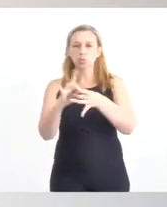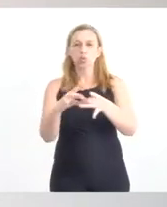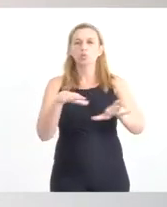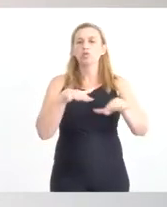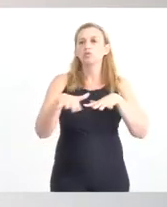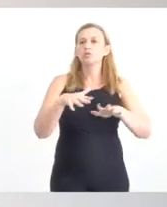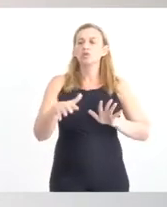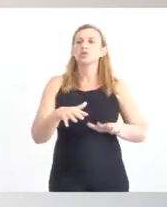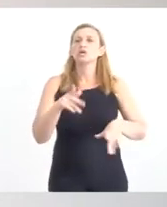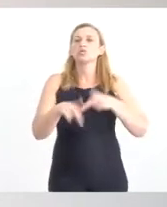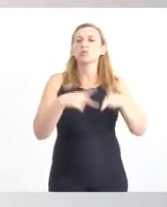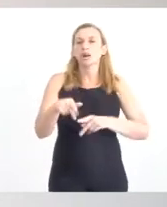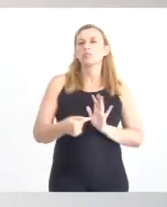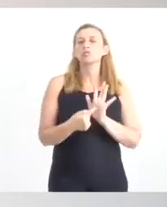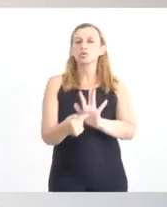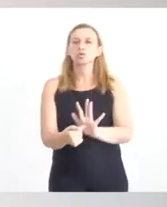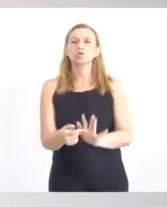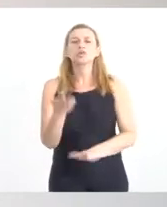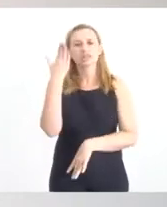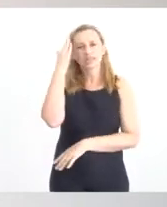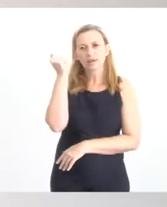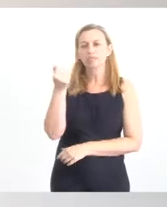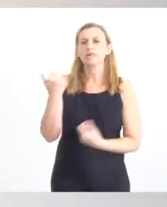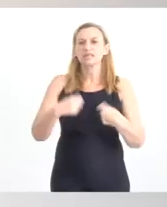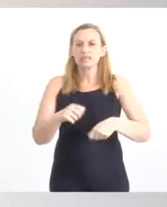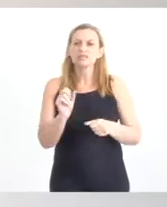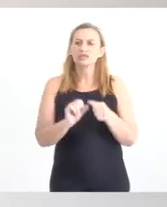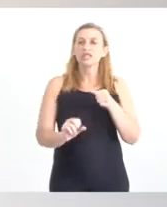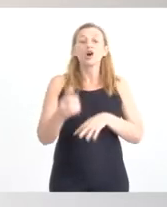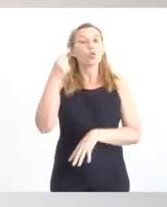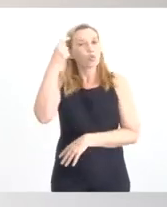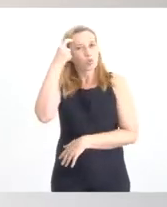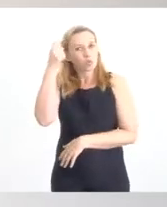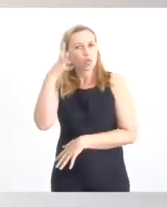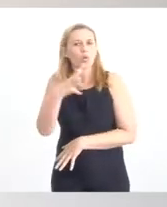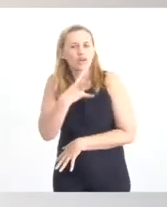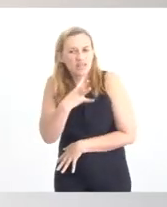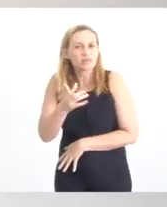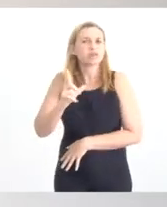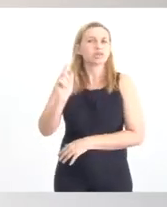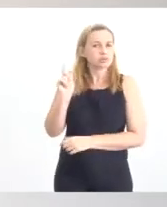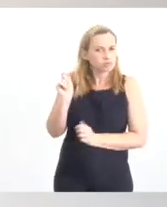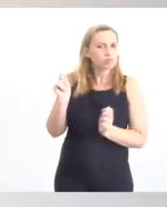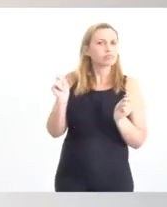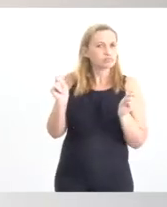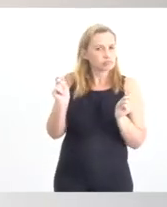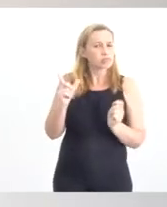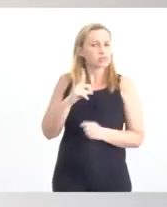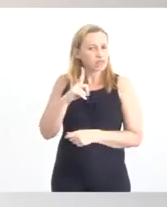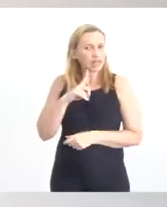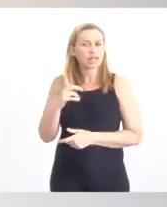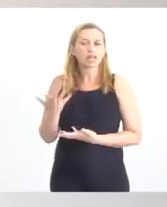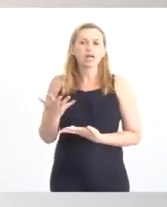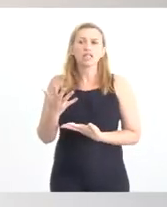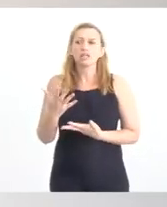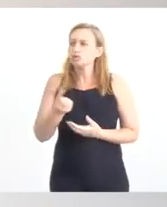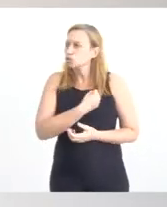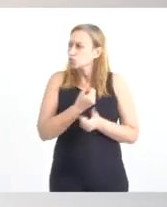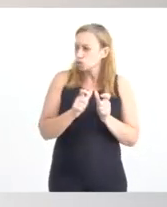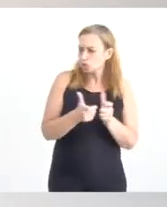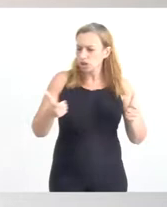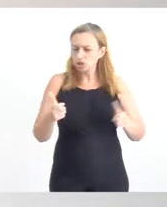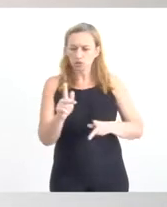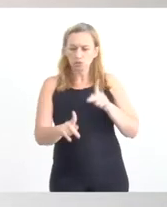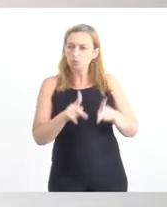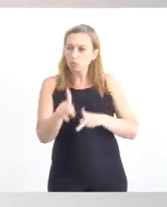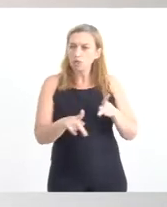popular mostrou que sabe o que precisa ser feito e que tem conhecimento com capilaridade né das demandas